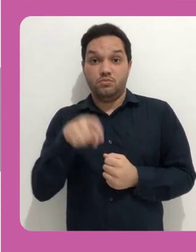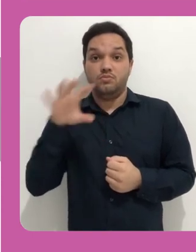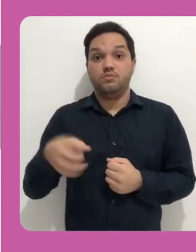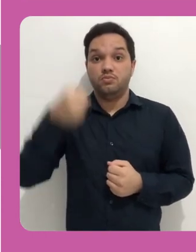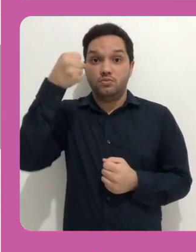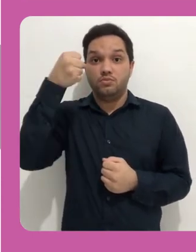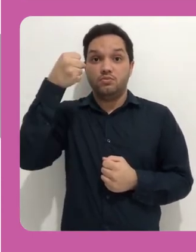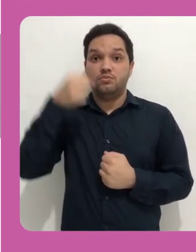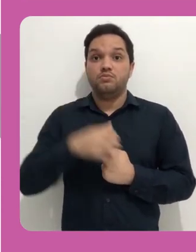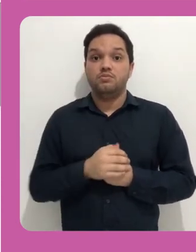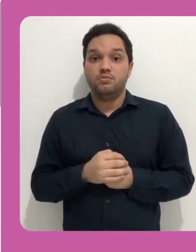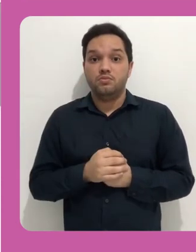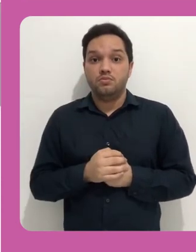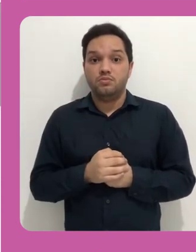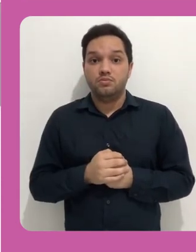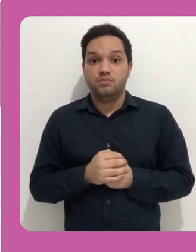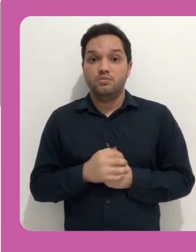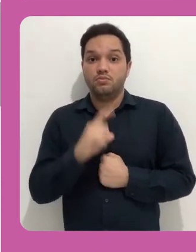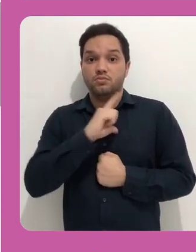clicar em salvar,